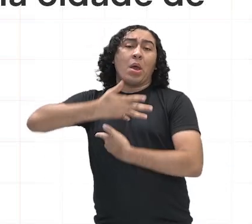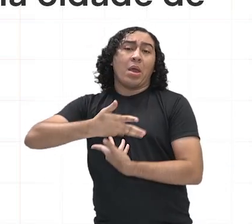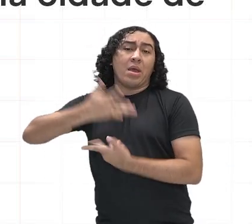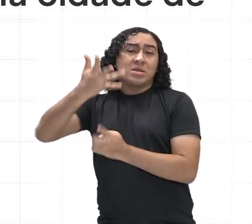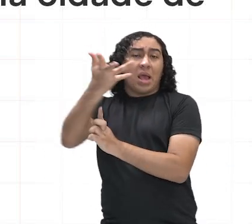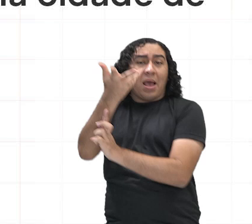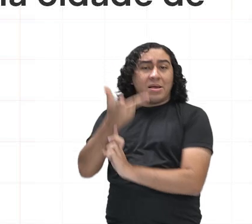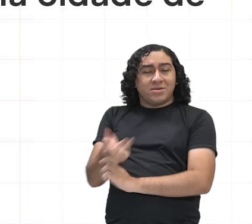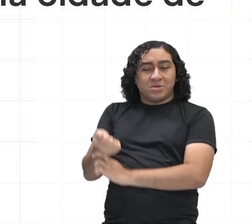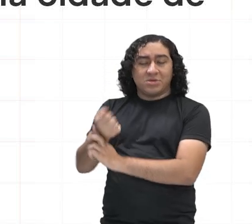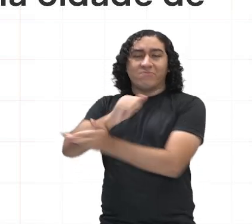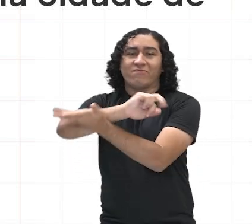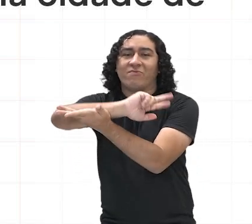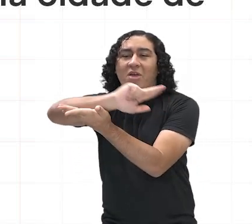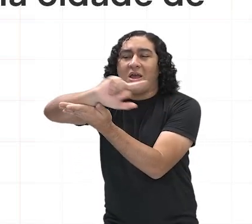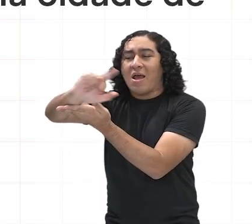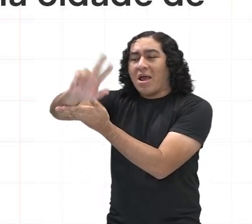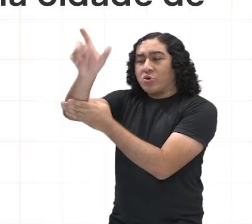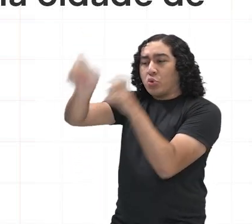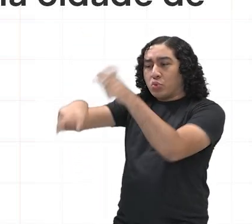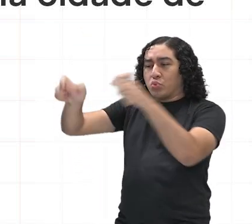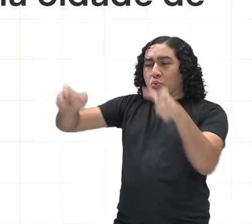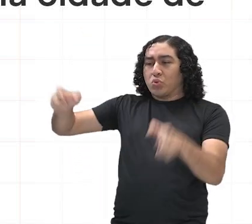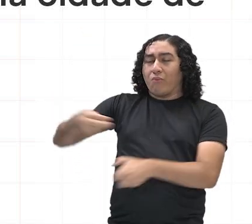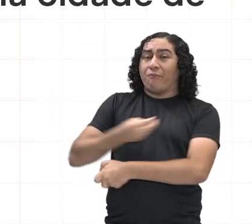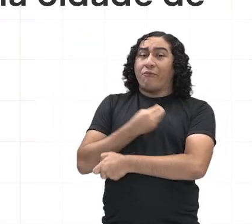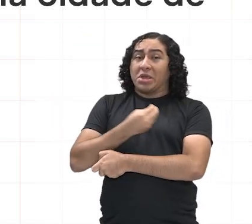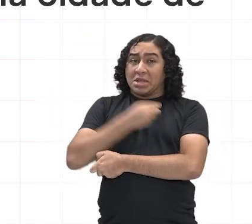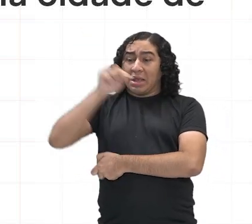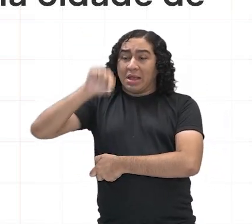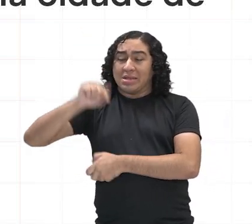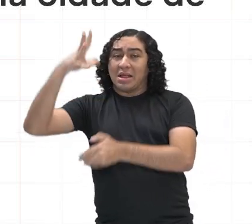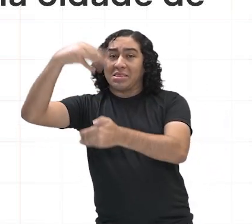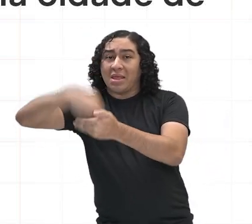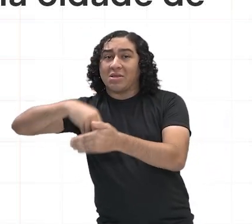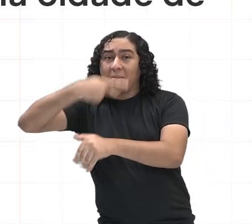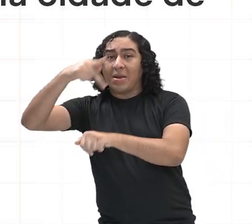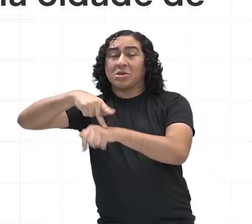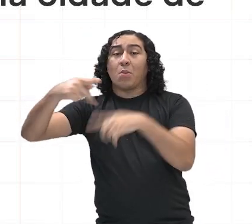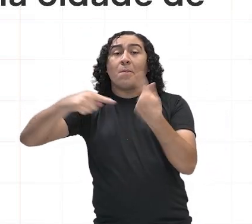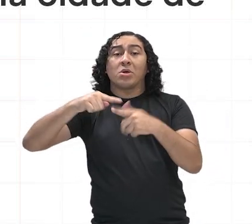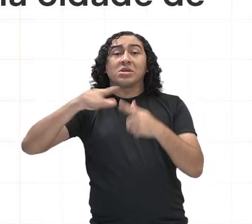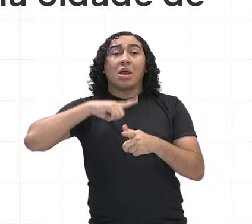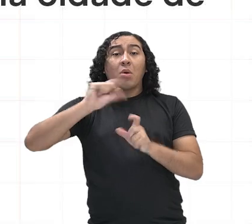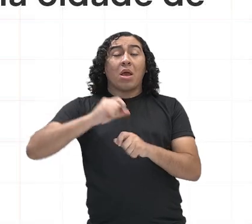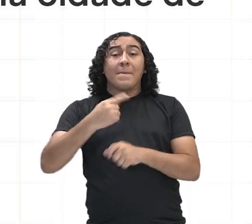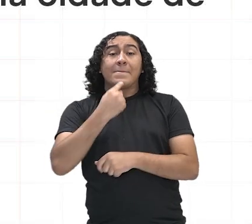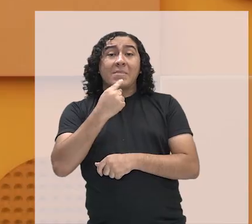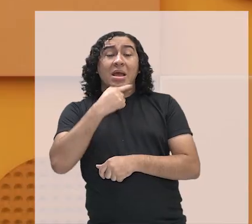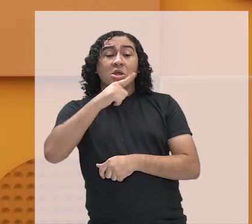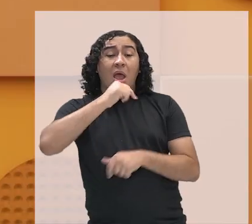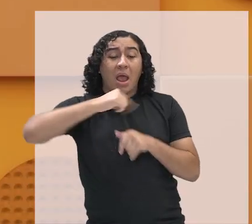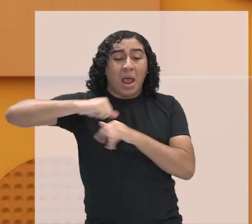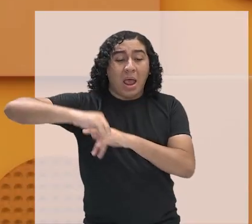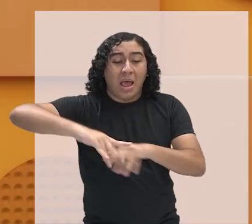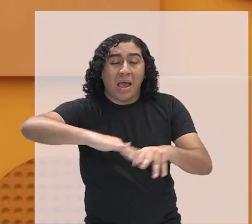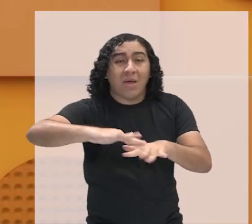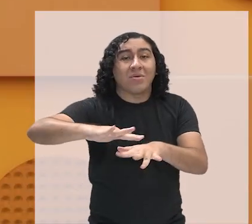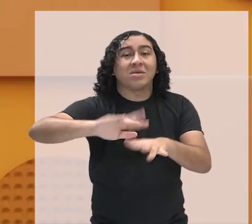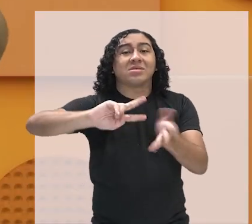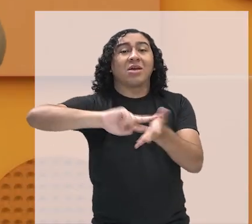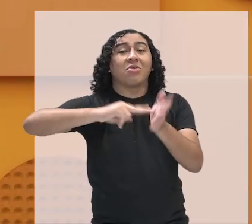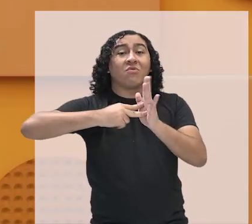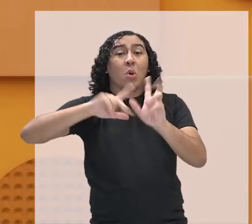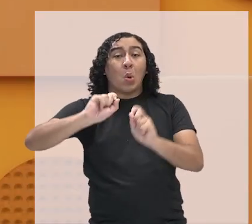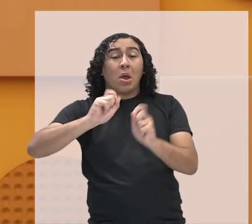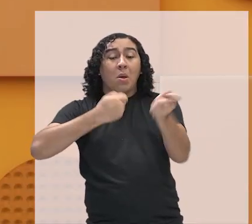artistas. Exatamente por quê? Porque ela está voltada para o mar. Então, ela é uma cidade o quê, professora? Comercial.